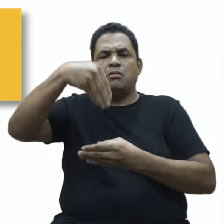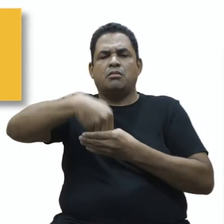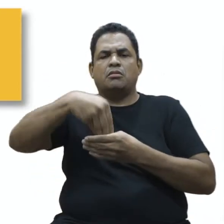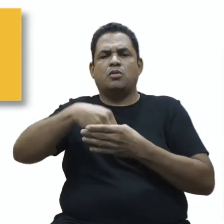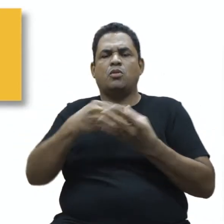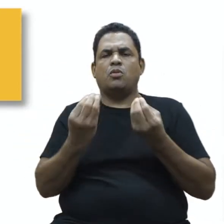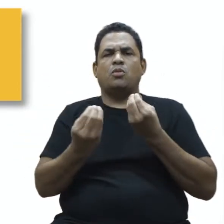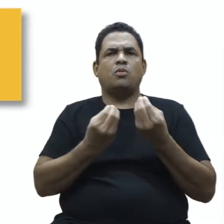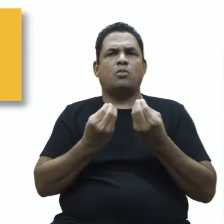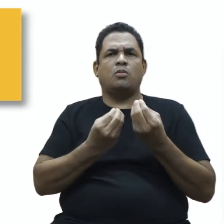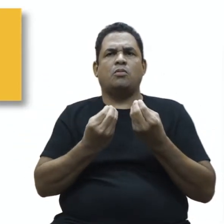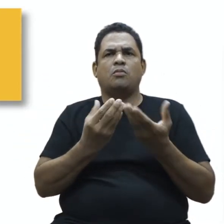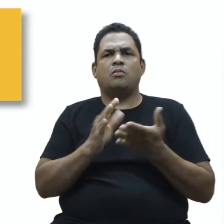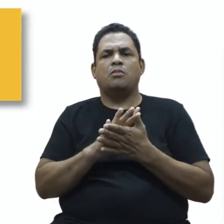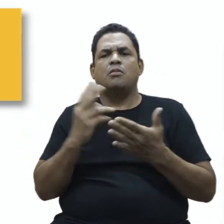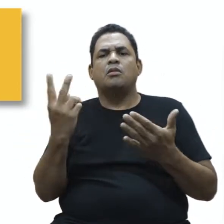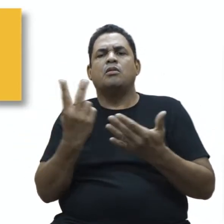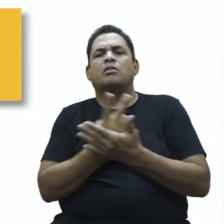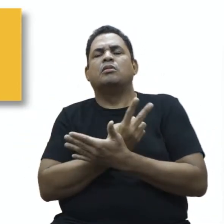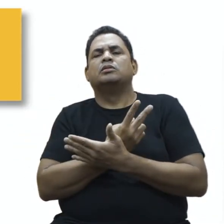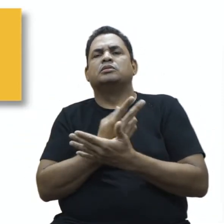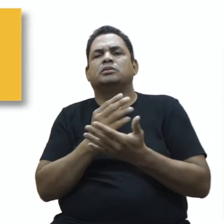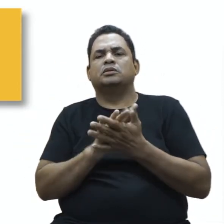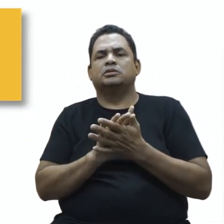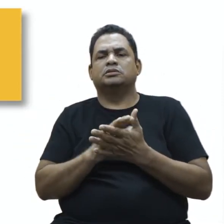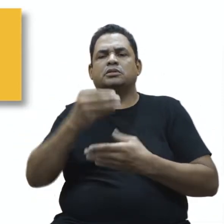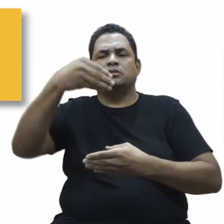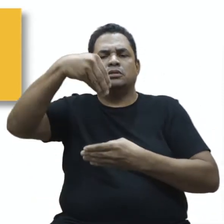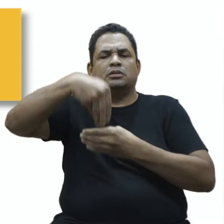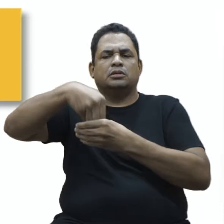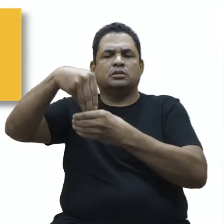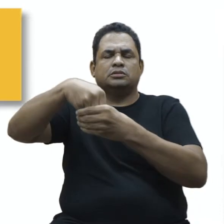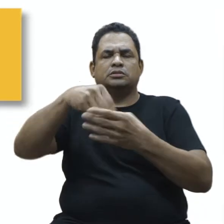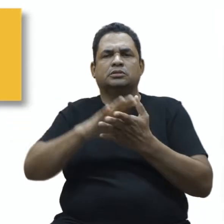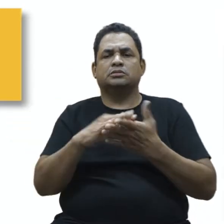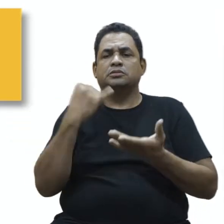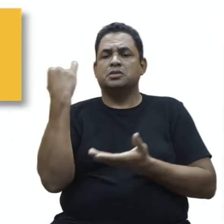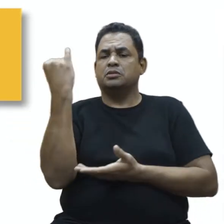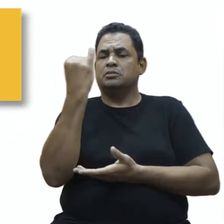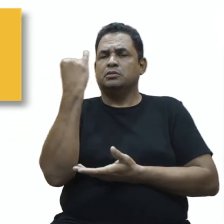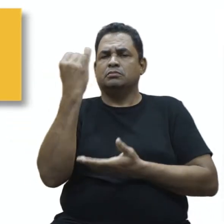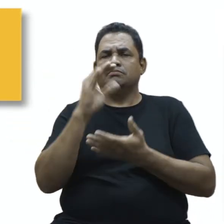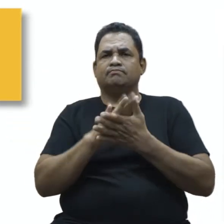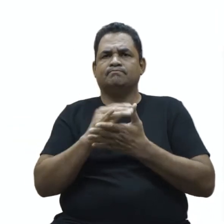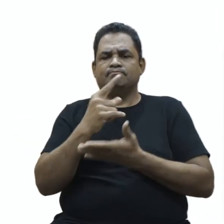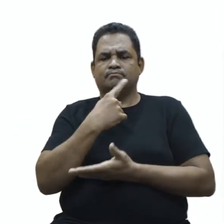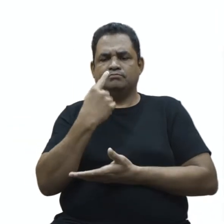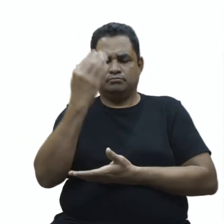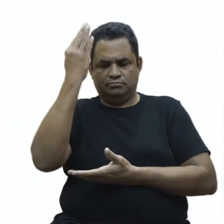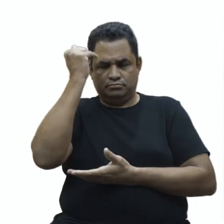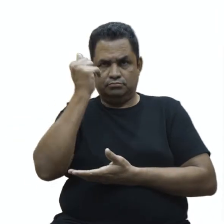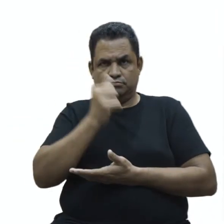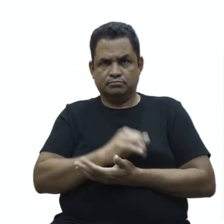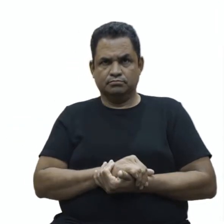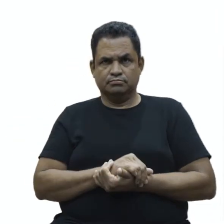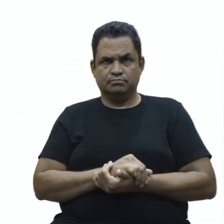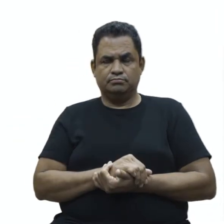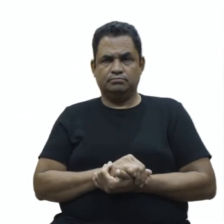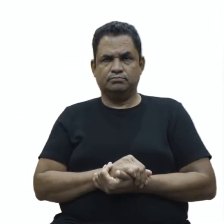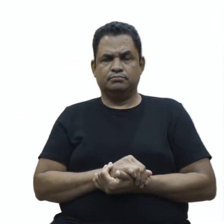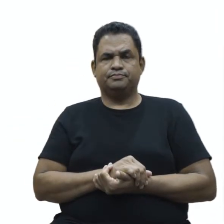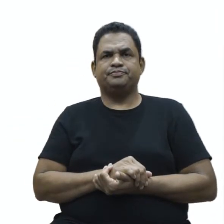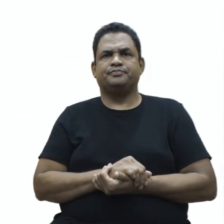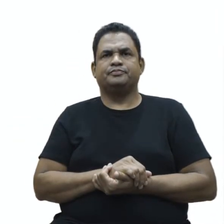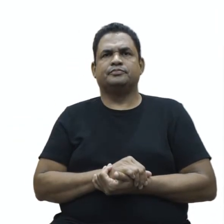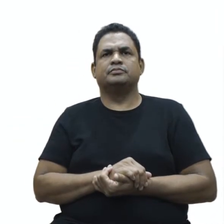coisas de eleição, né? Isso tudo, gente, é importante a gente saber, né? Então, assim, vamos falar hoje